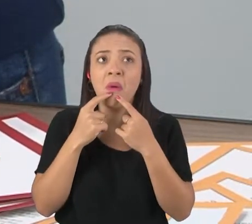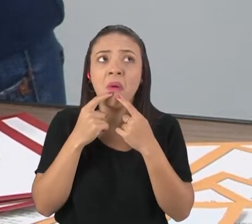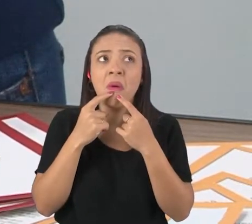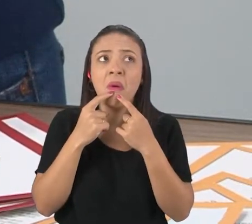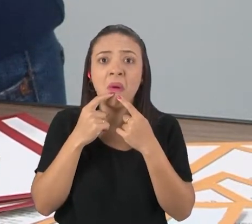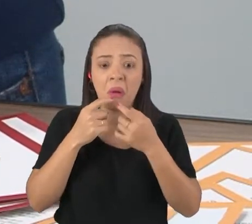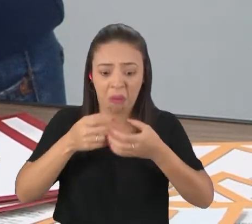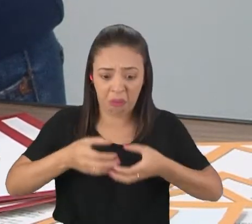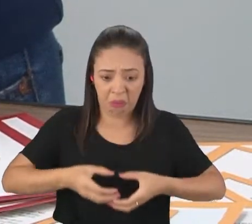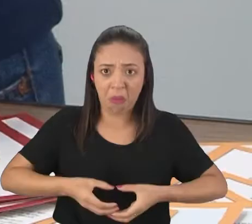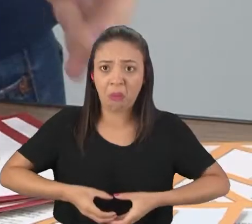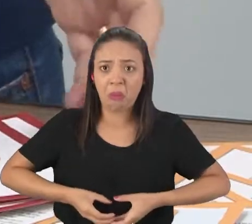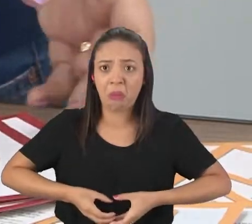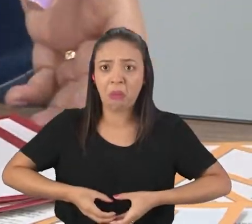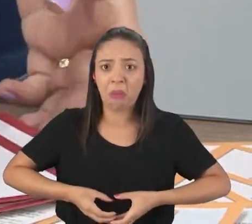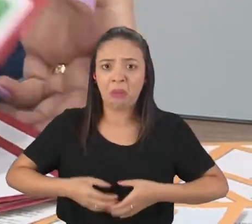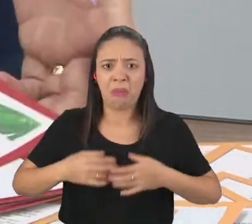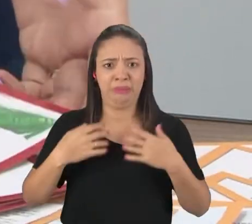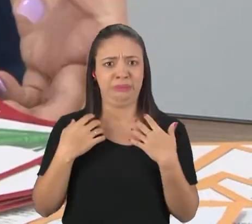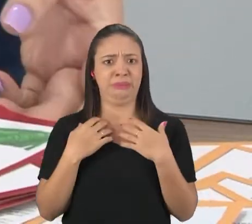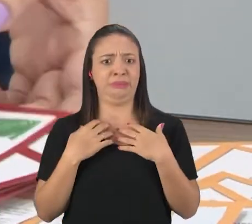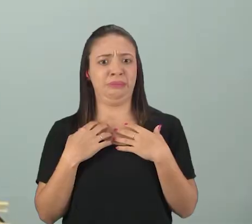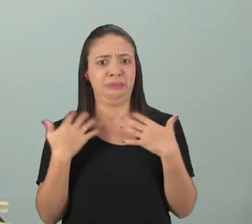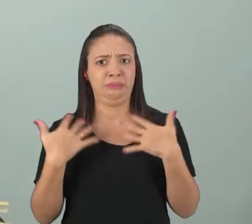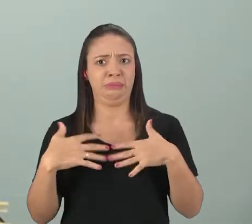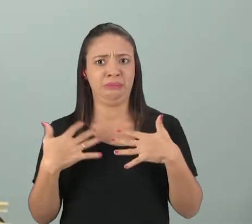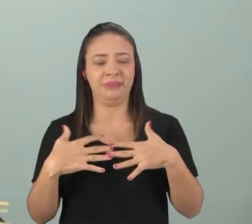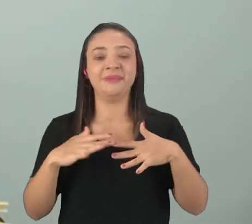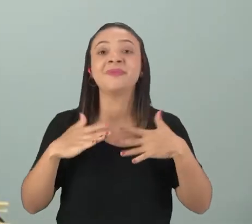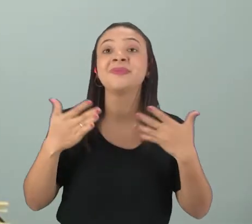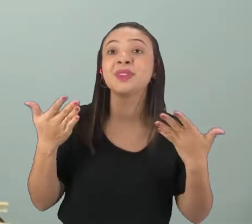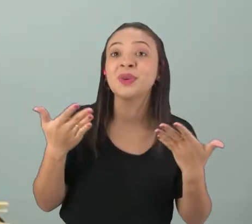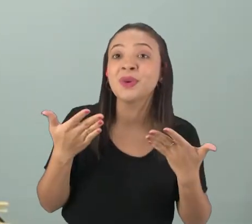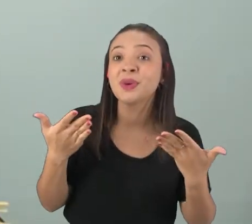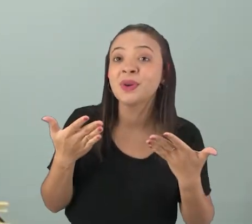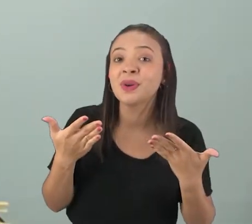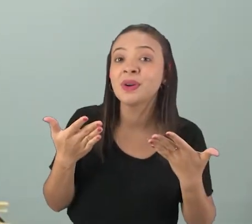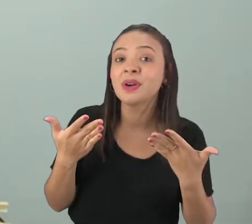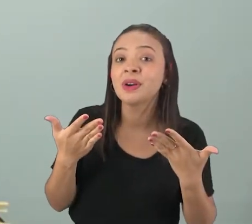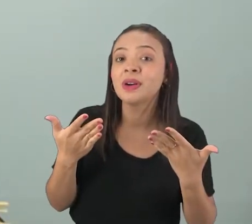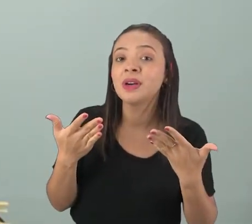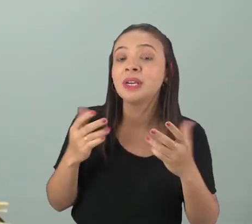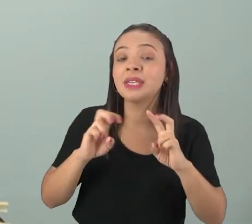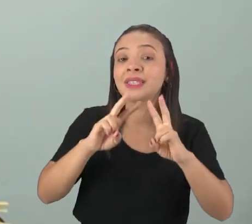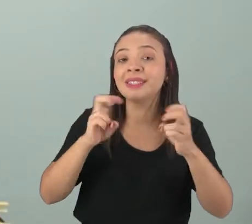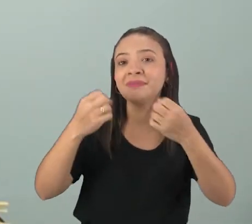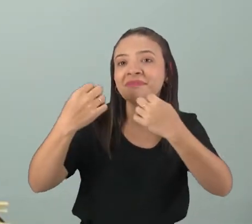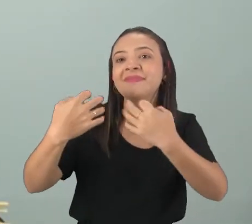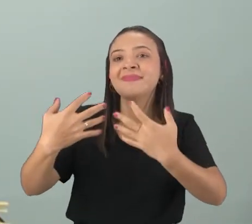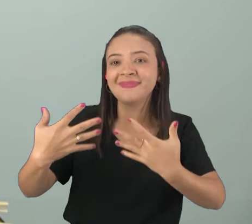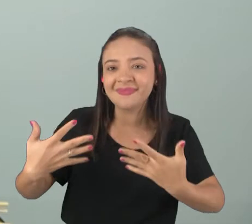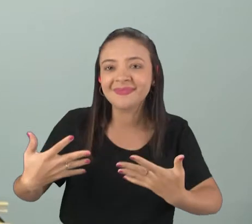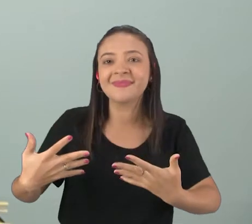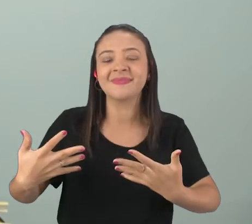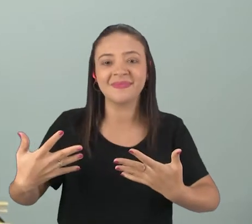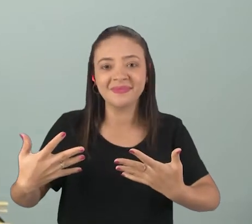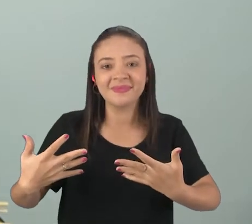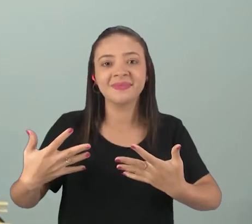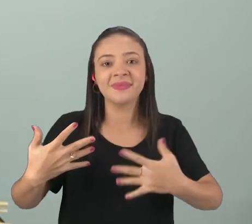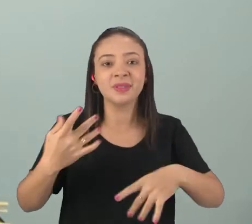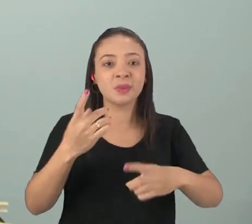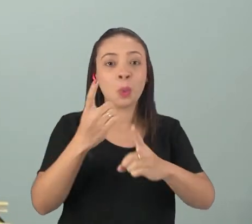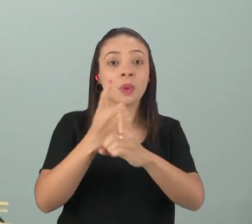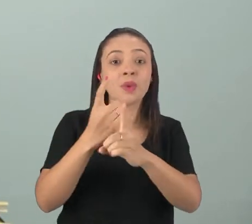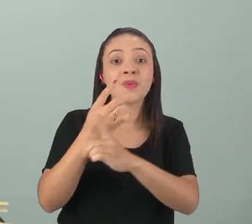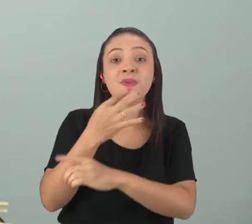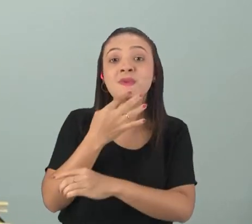do corpo, né? Então, hoje nós vamos falar um pouco sobre eles, né? Nós vamos descobrir